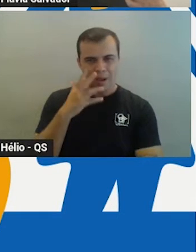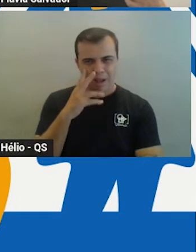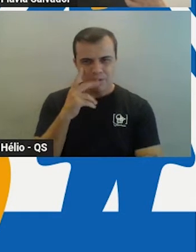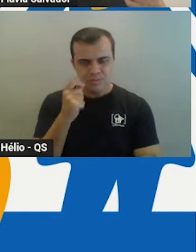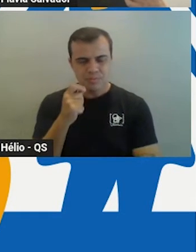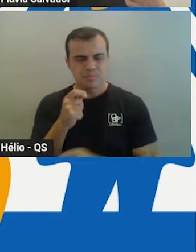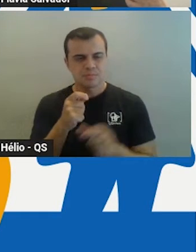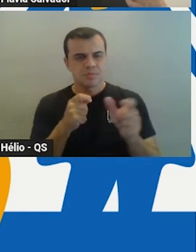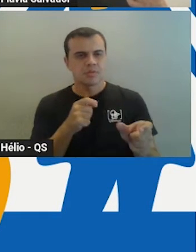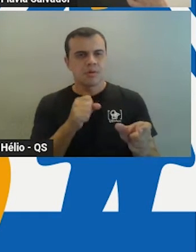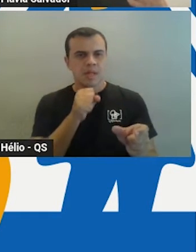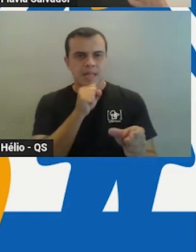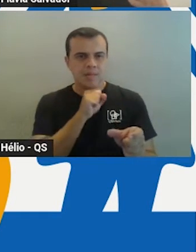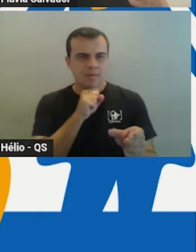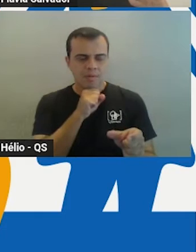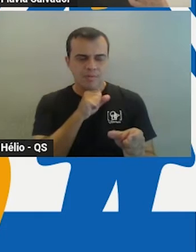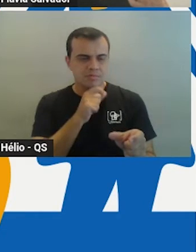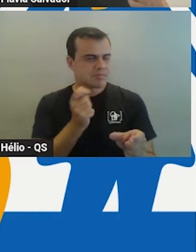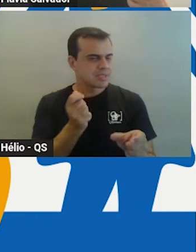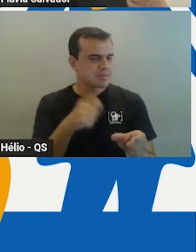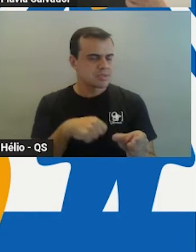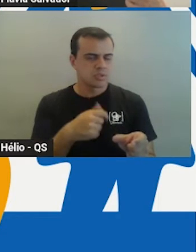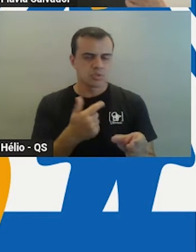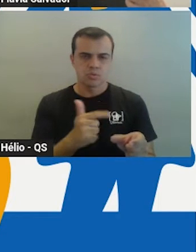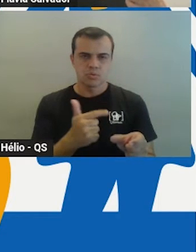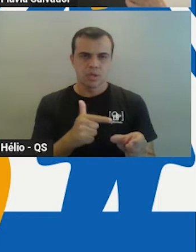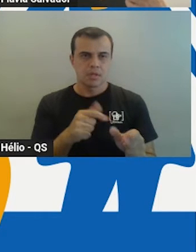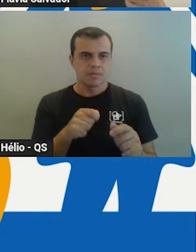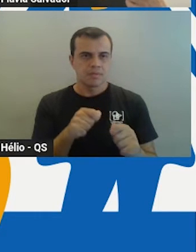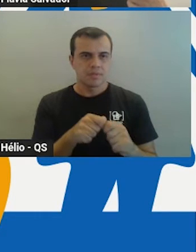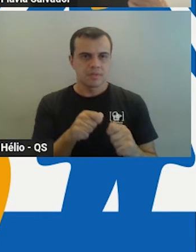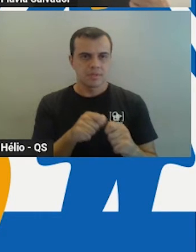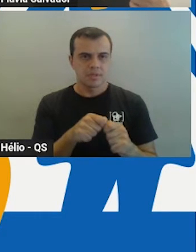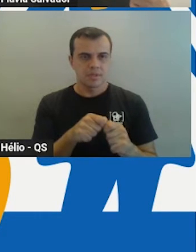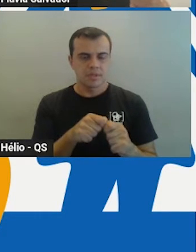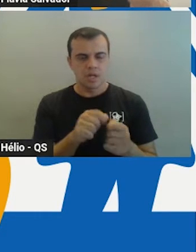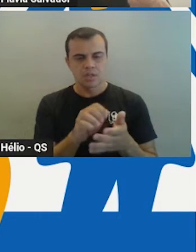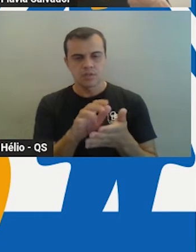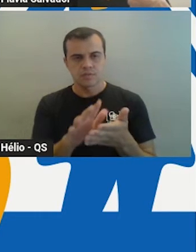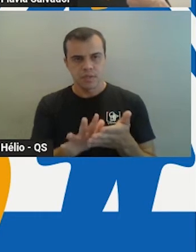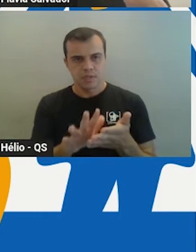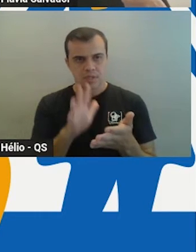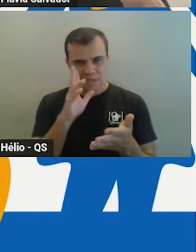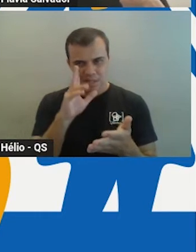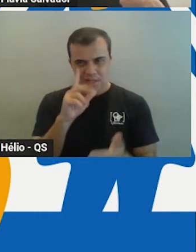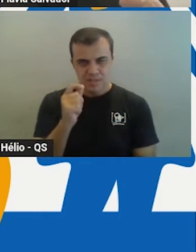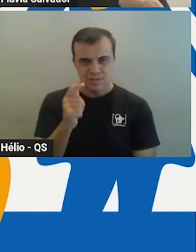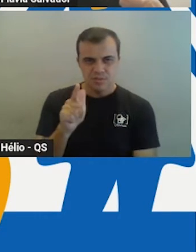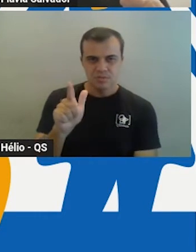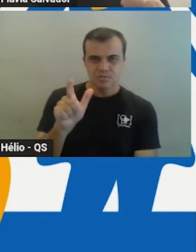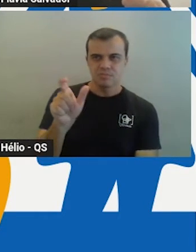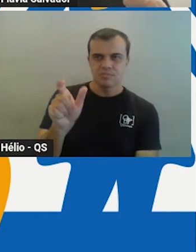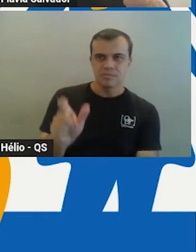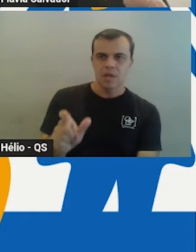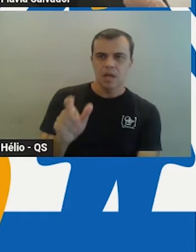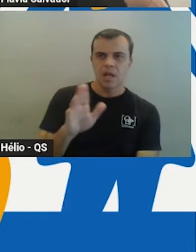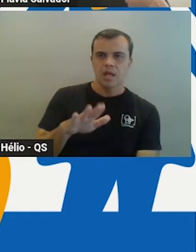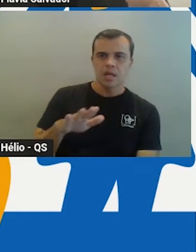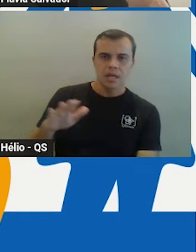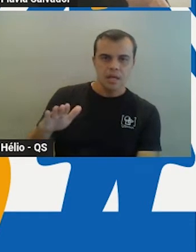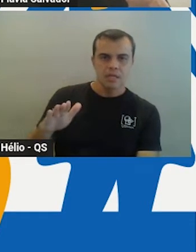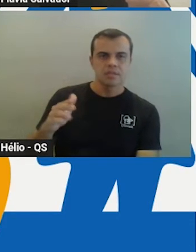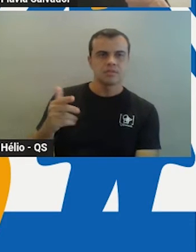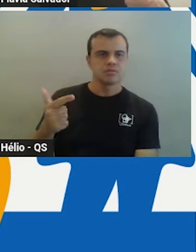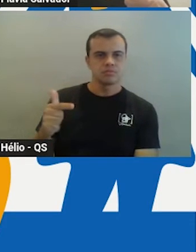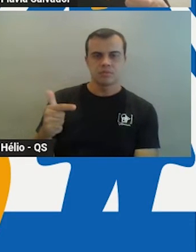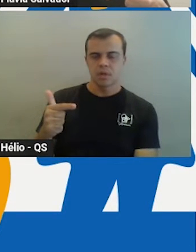pessoa idosa não tem capacidade para fazer uma tal atividade, quando você acha que uma criança